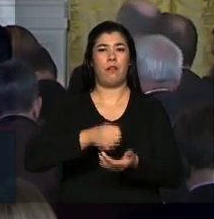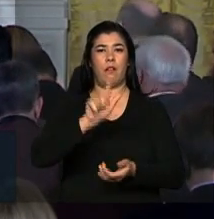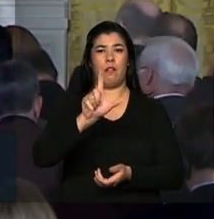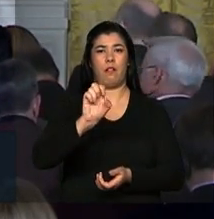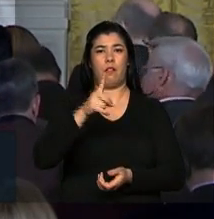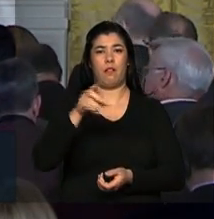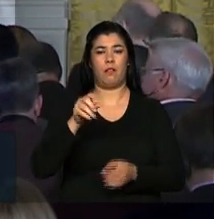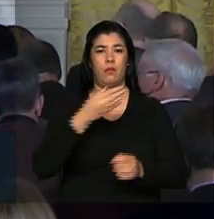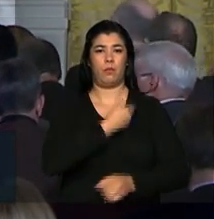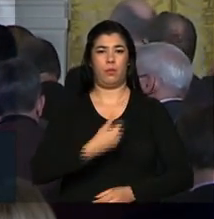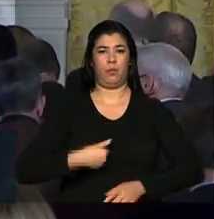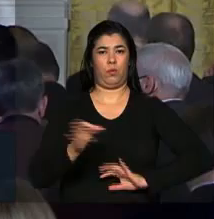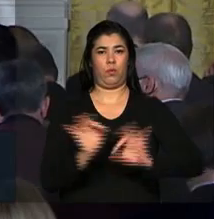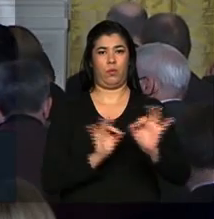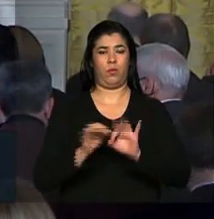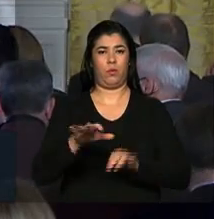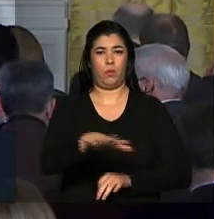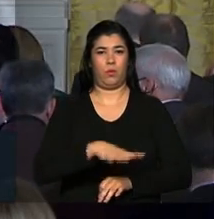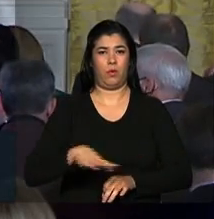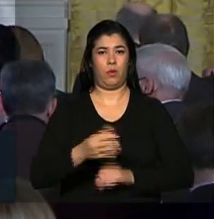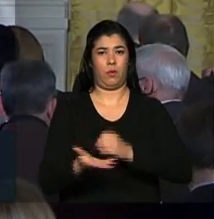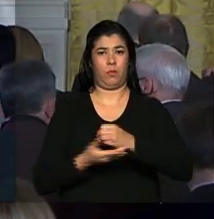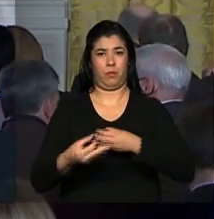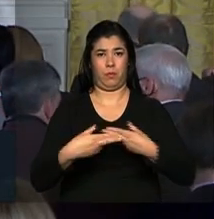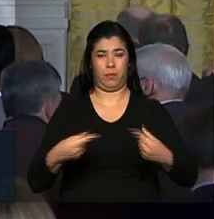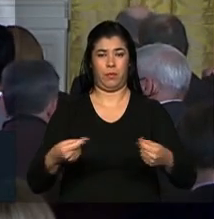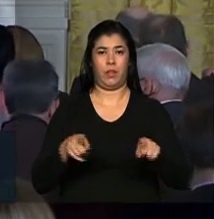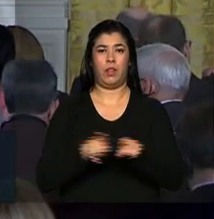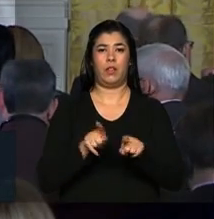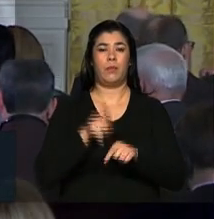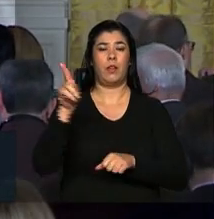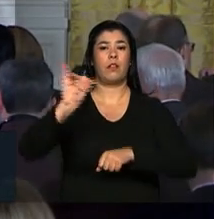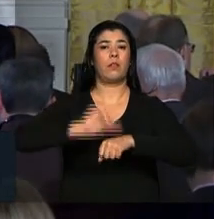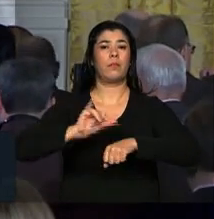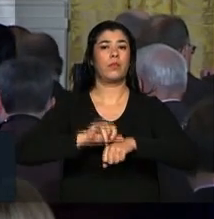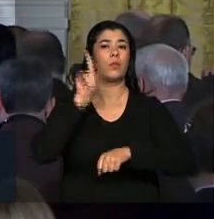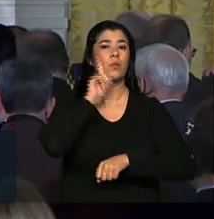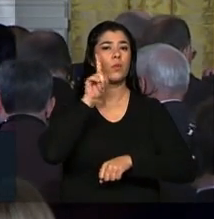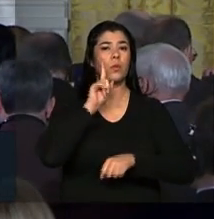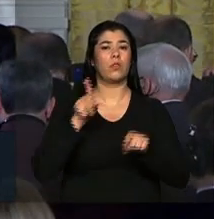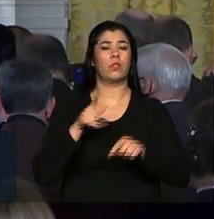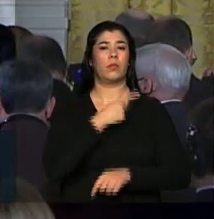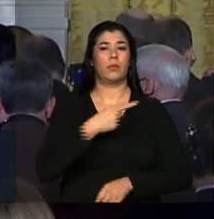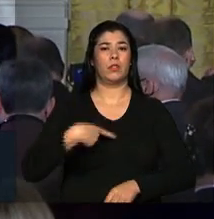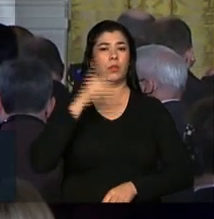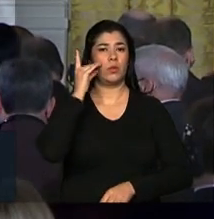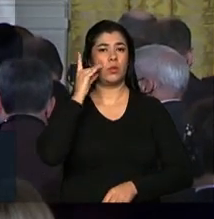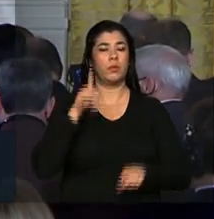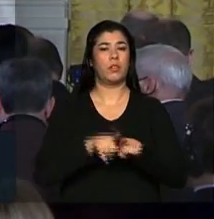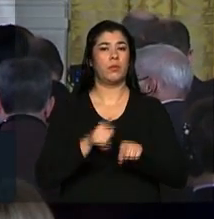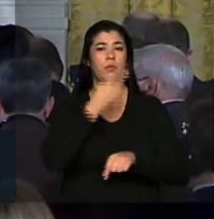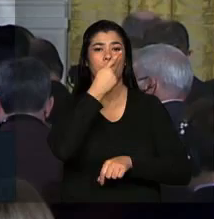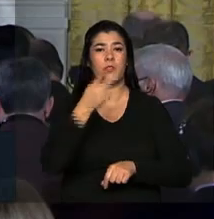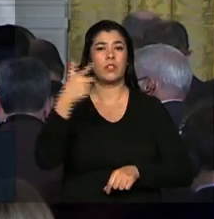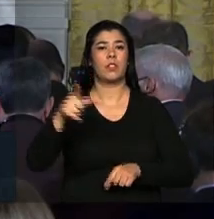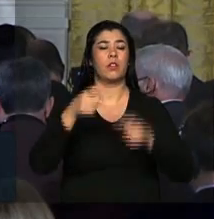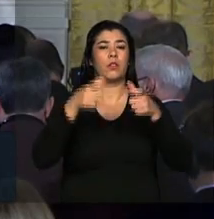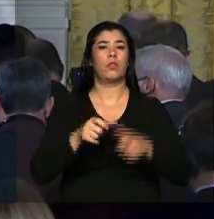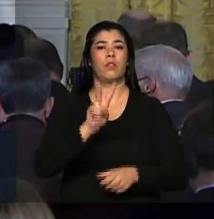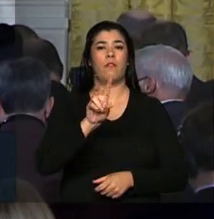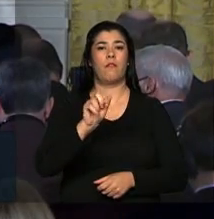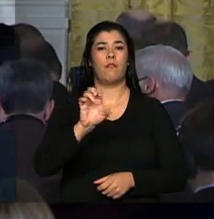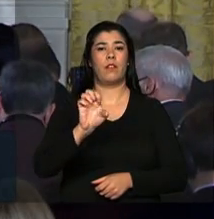organizando na área de infraestrutura além de Washington e Nova York a presidenta Dilma Rousseff também vai visitar o Vale do